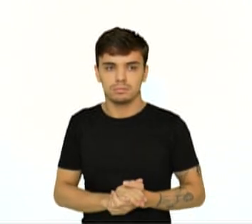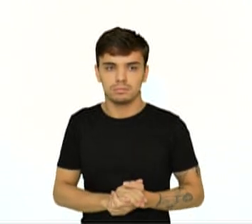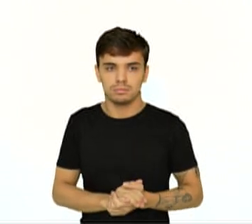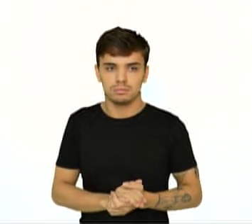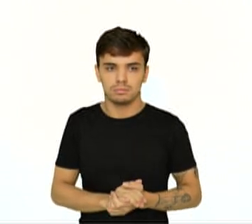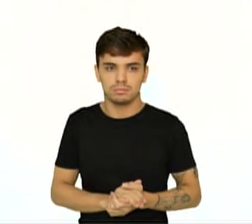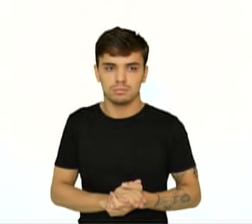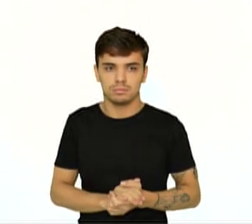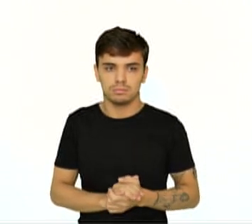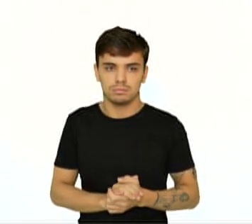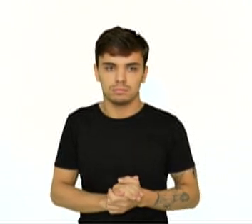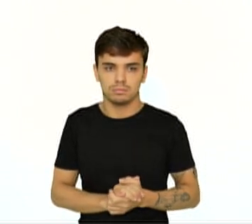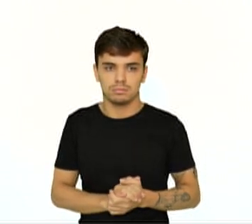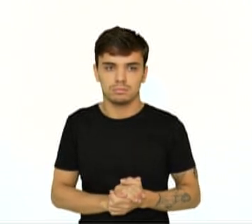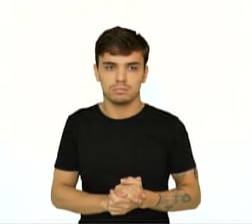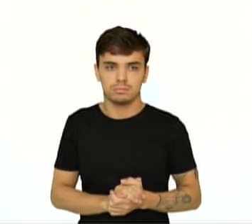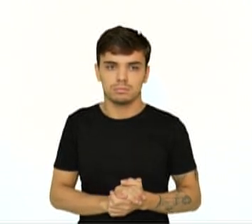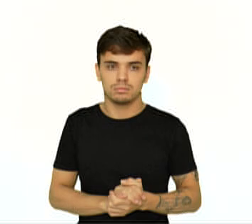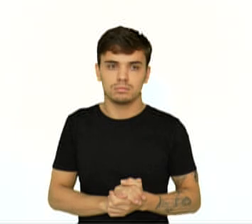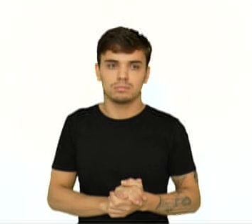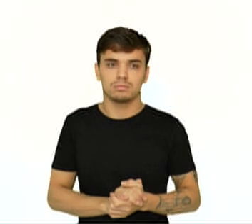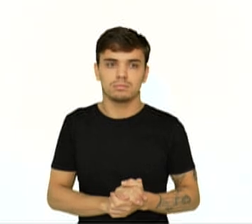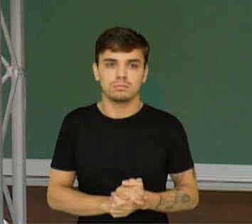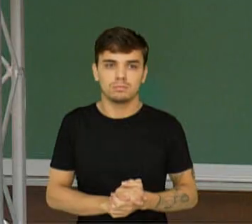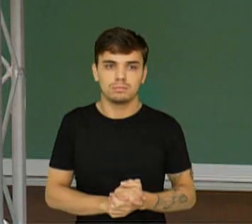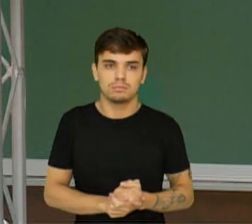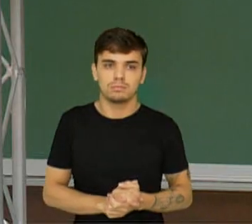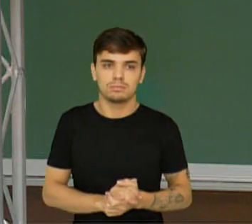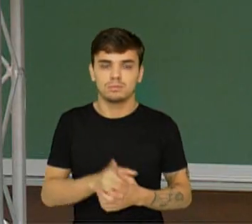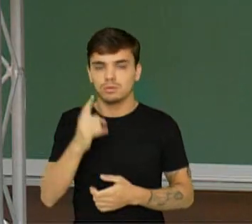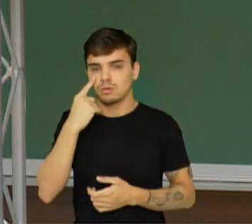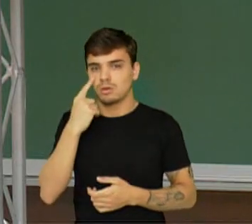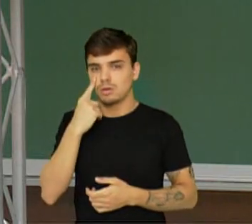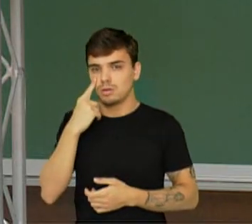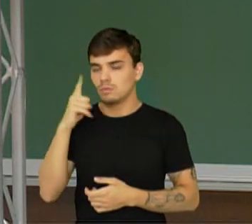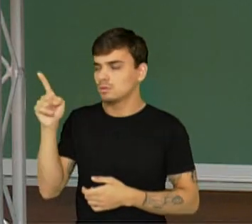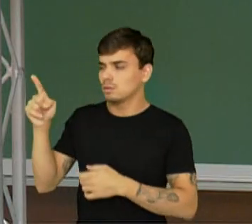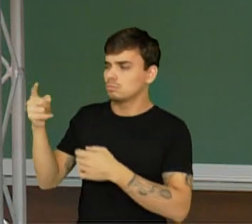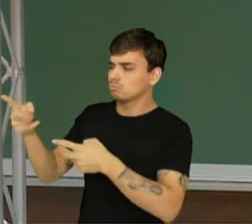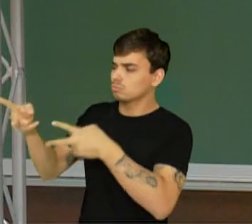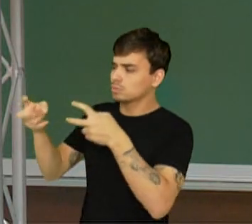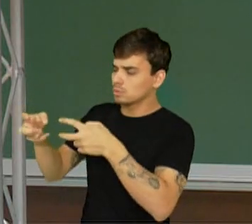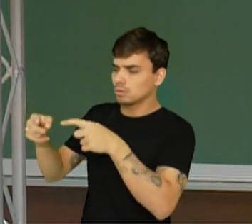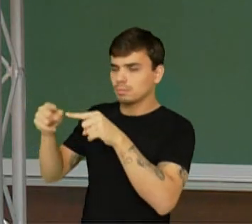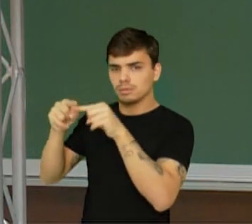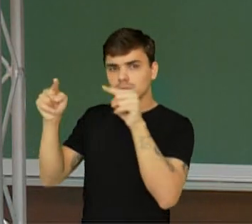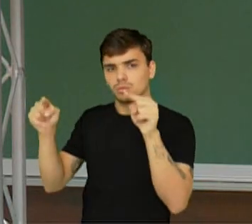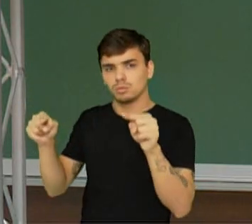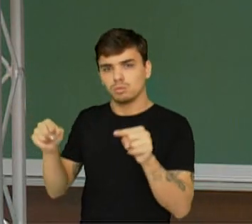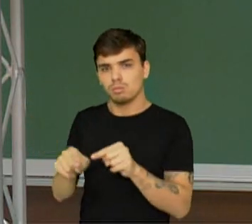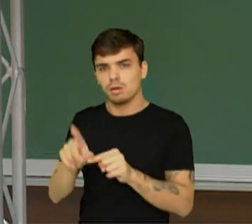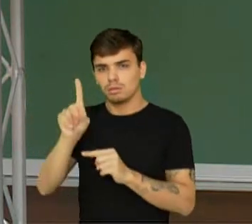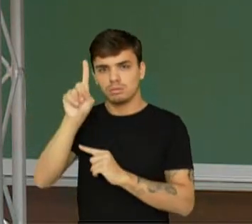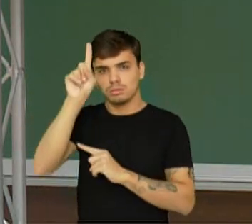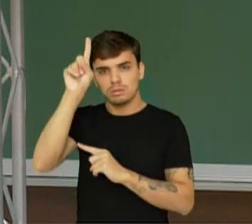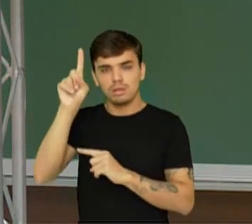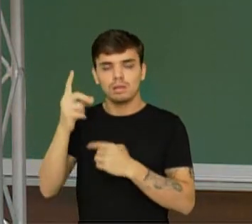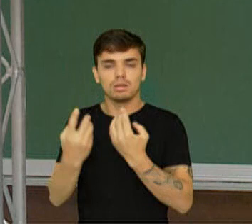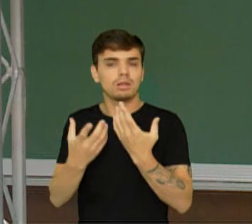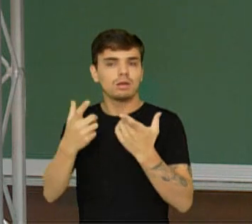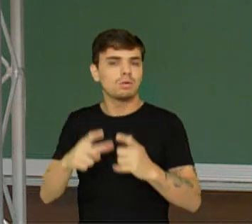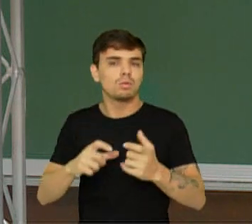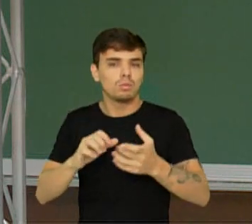Me. Então, ella, você consulta aqui, onde que está ella? Né? Ali, terceira persona